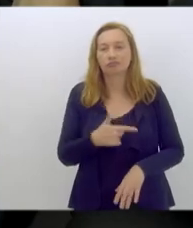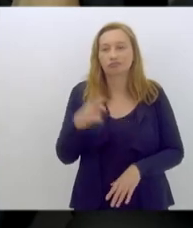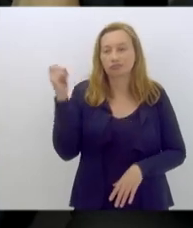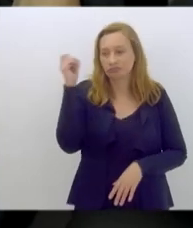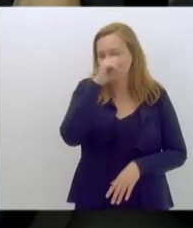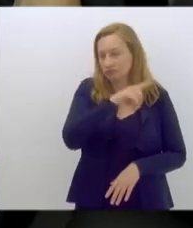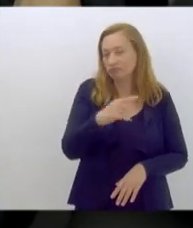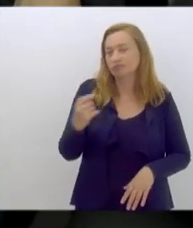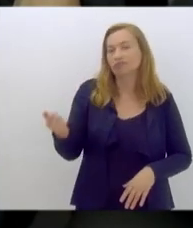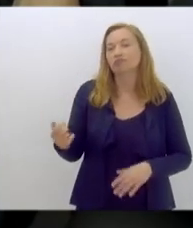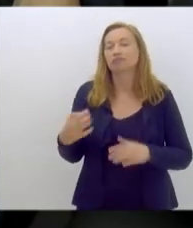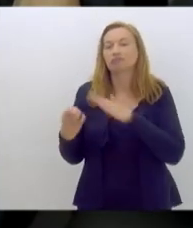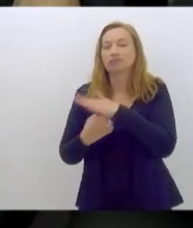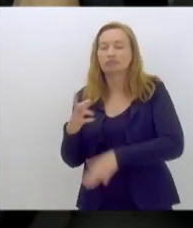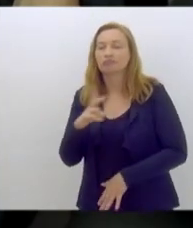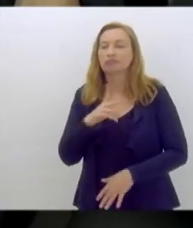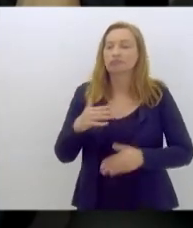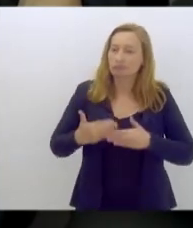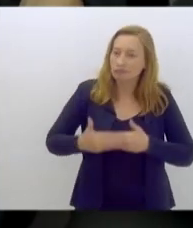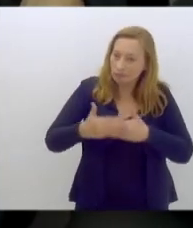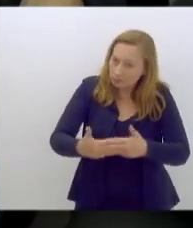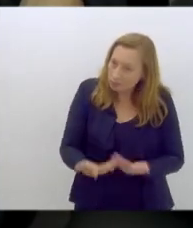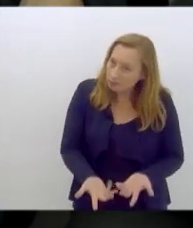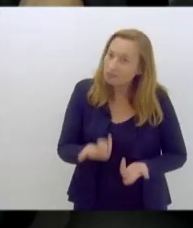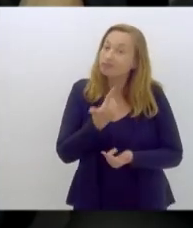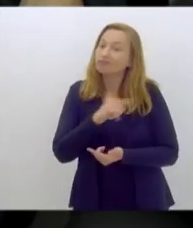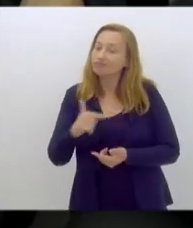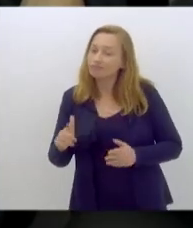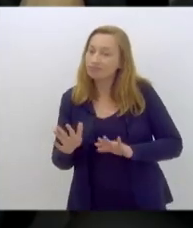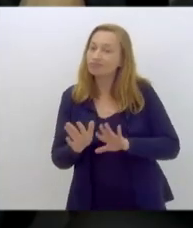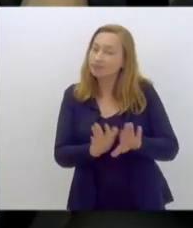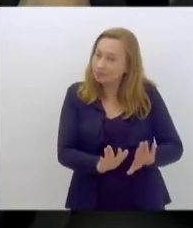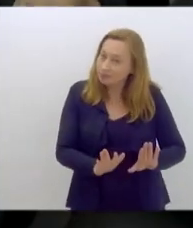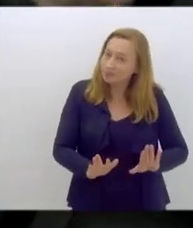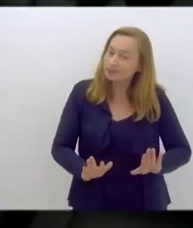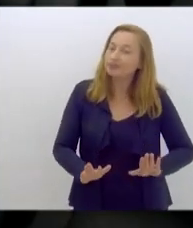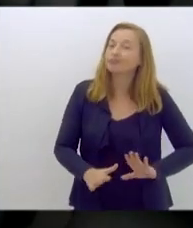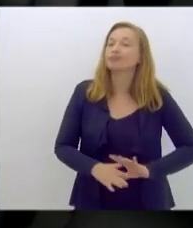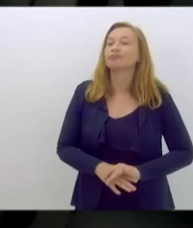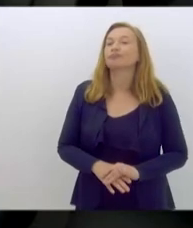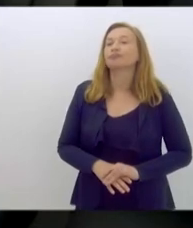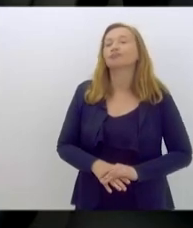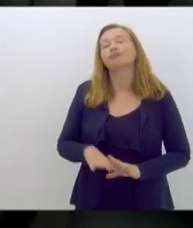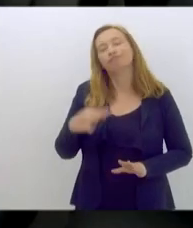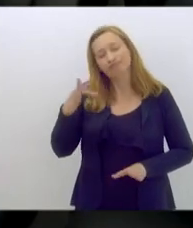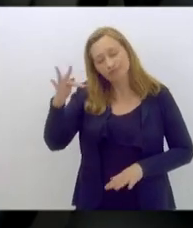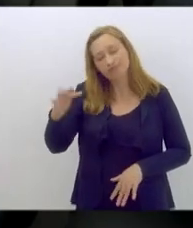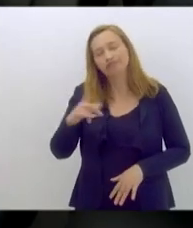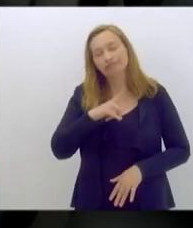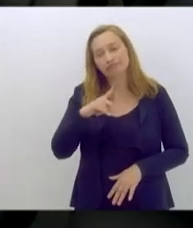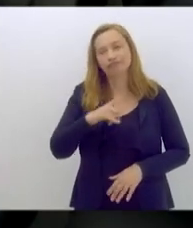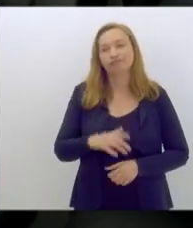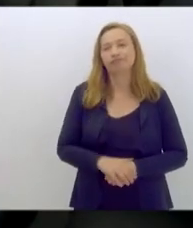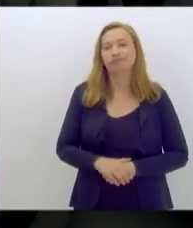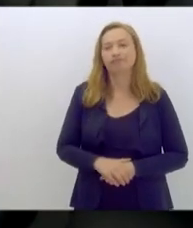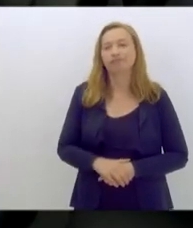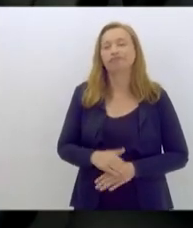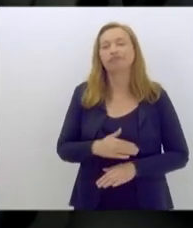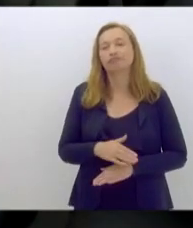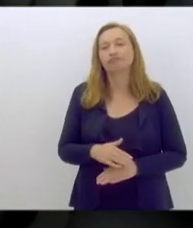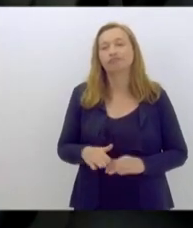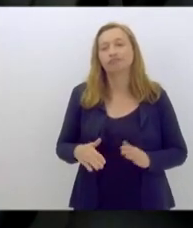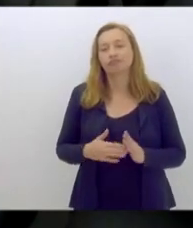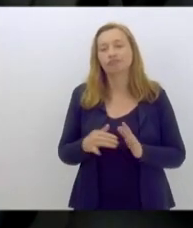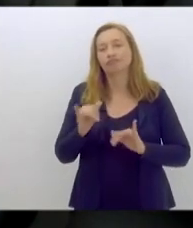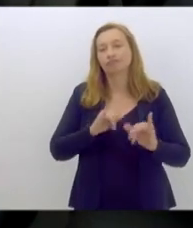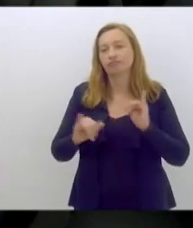privada então estamos caminhando Ainda não temos né mas dentro em breve a gente vai ter De toda forma